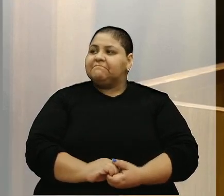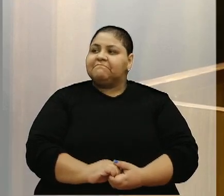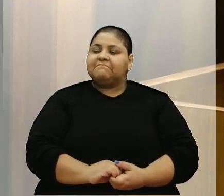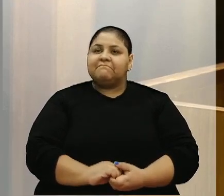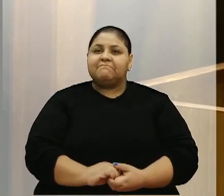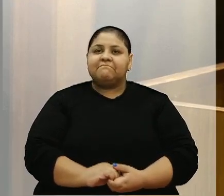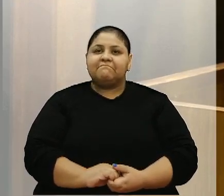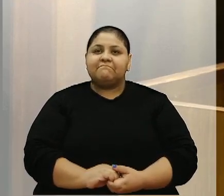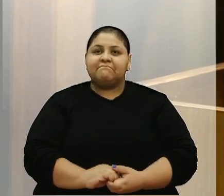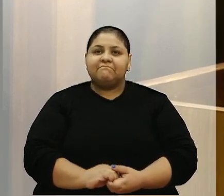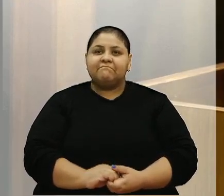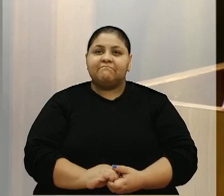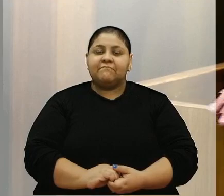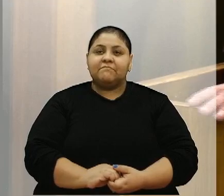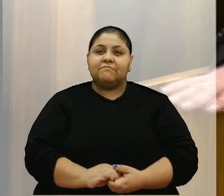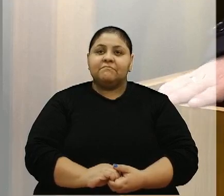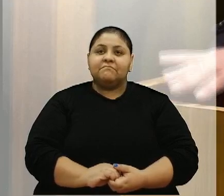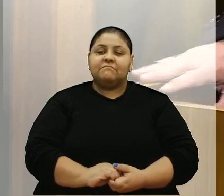Bah.